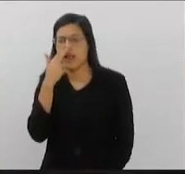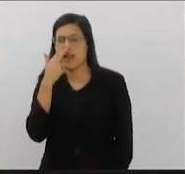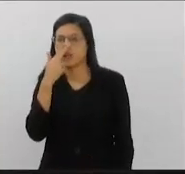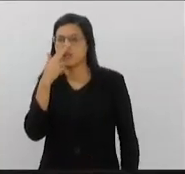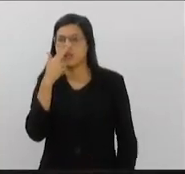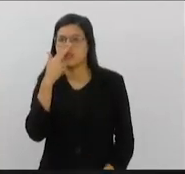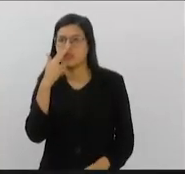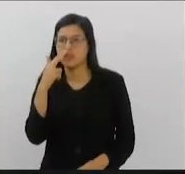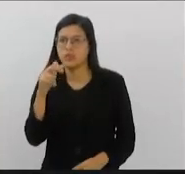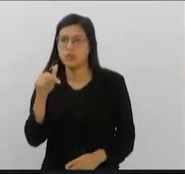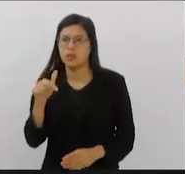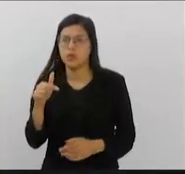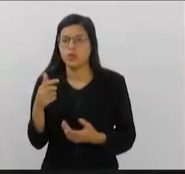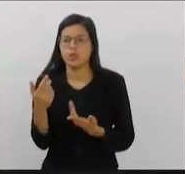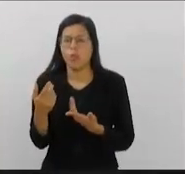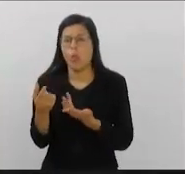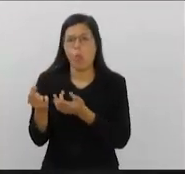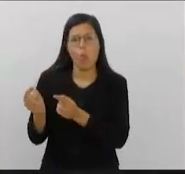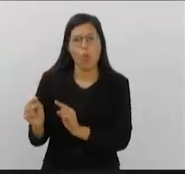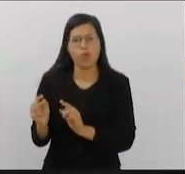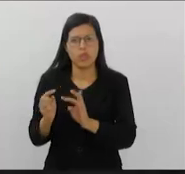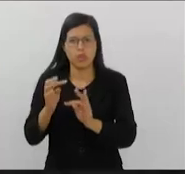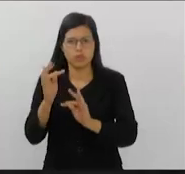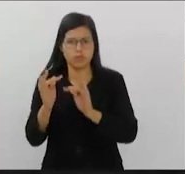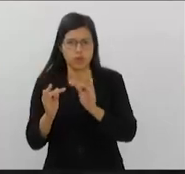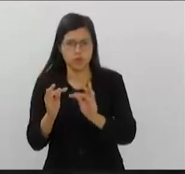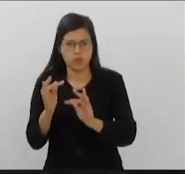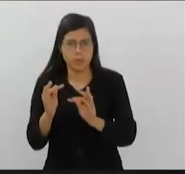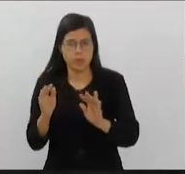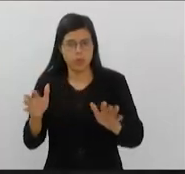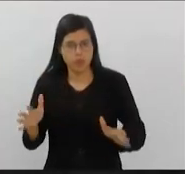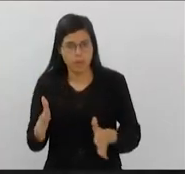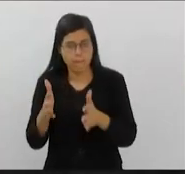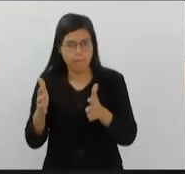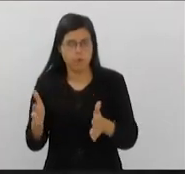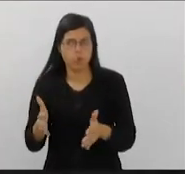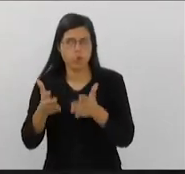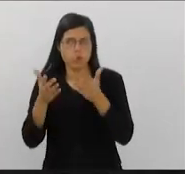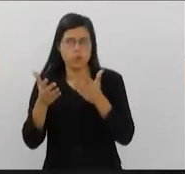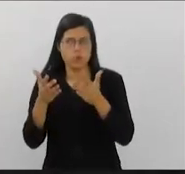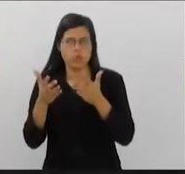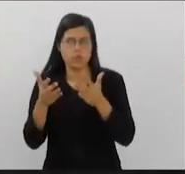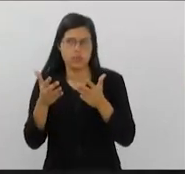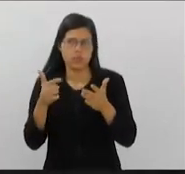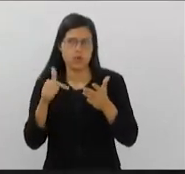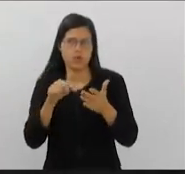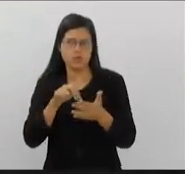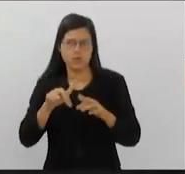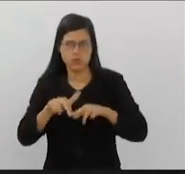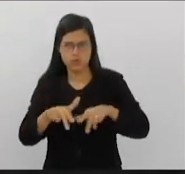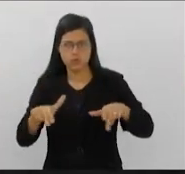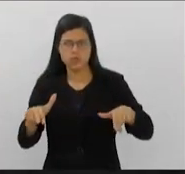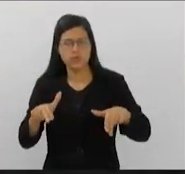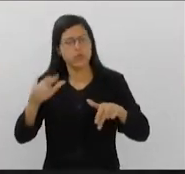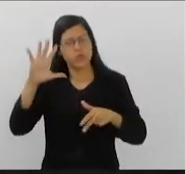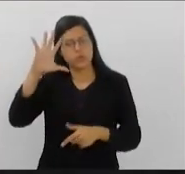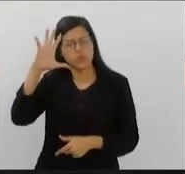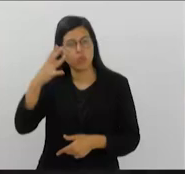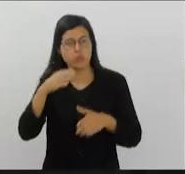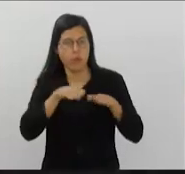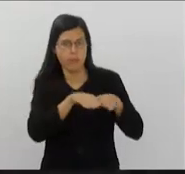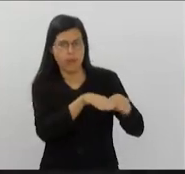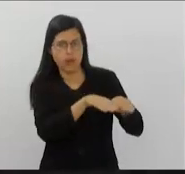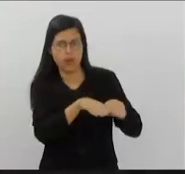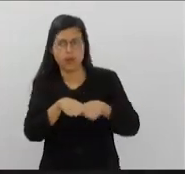da promoção da diversidade e produção de soluções para a equidade, tanto do ponto de vista